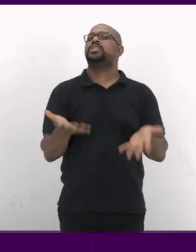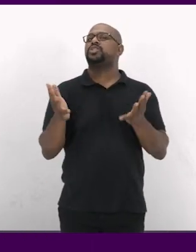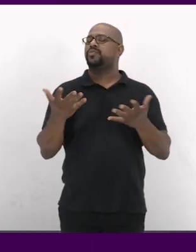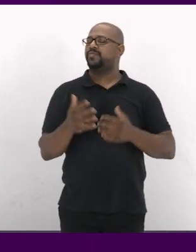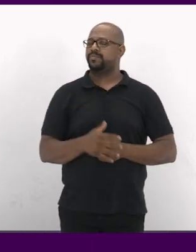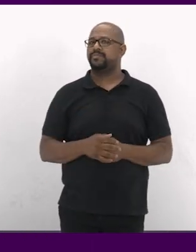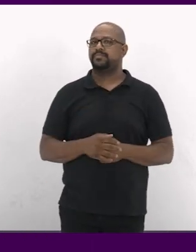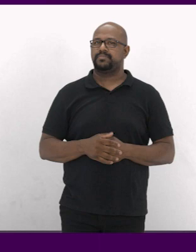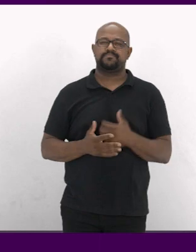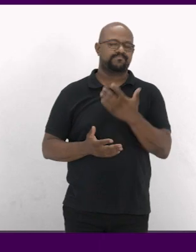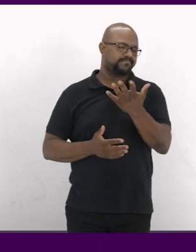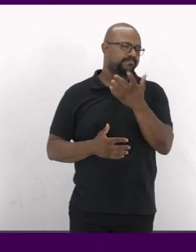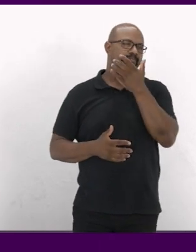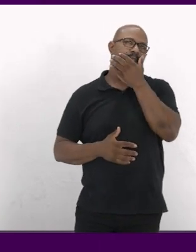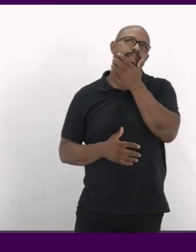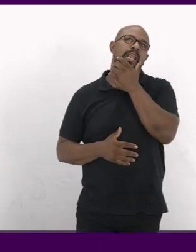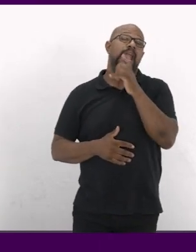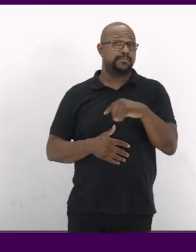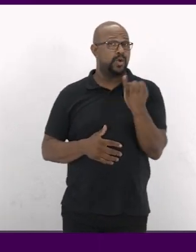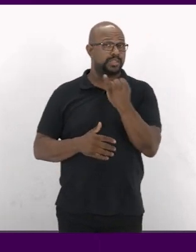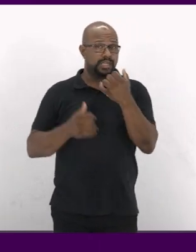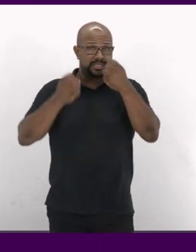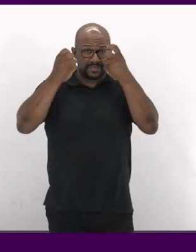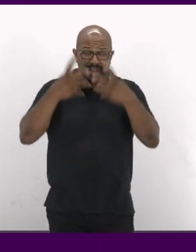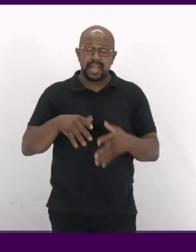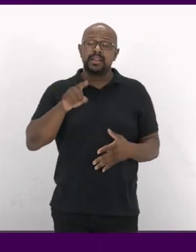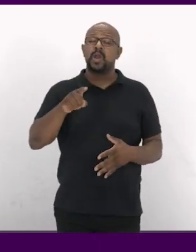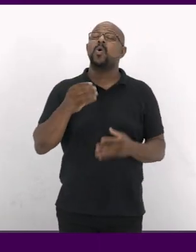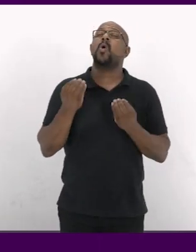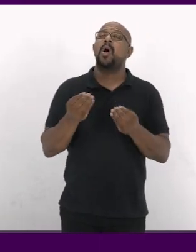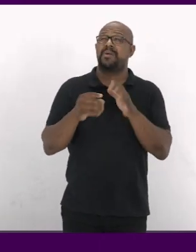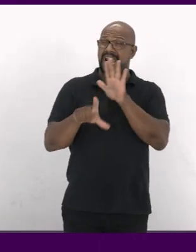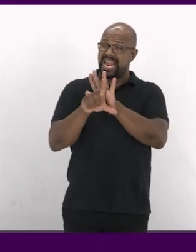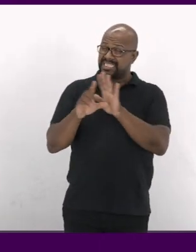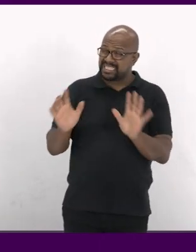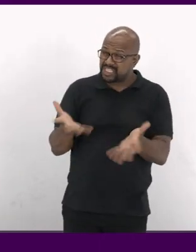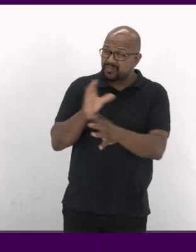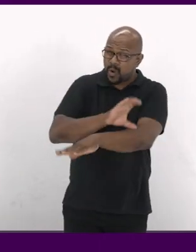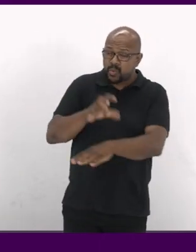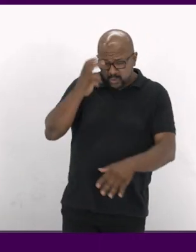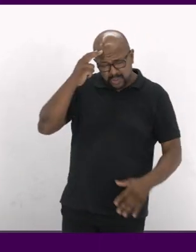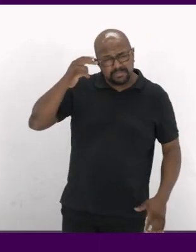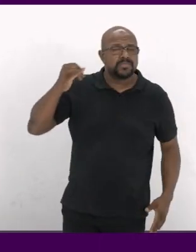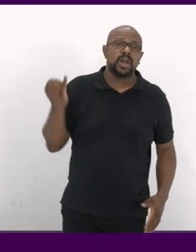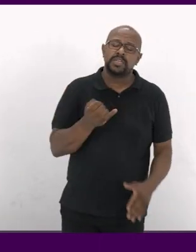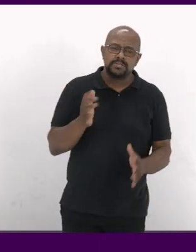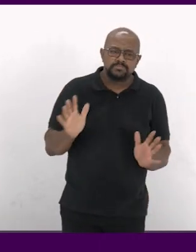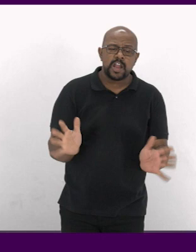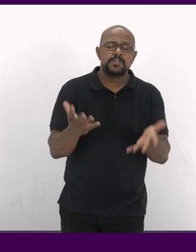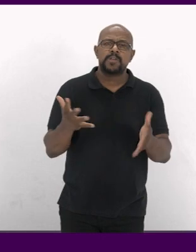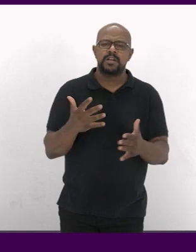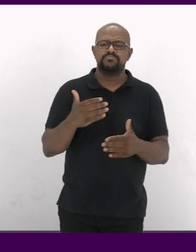incentivo. Aliás, é importante destacar a importância das leis de incentivo para o desenvolvimento do setor criativo